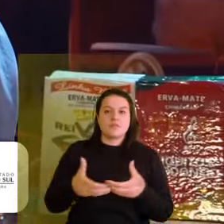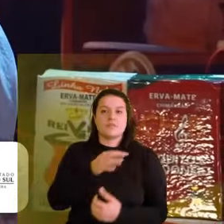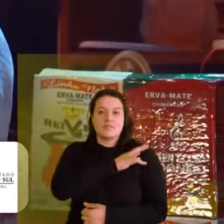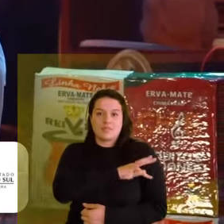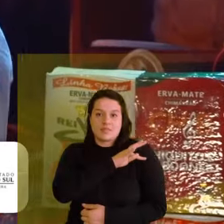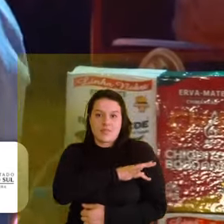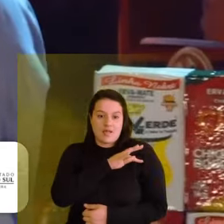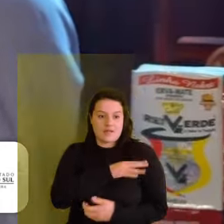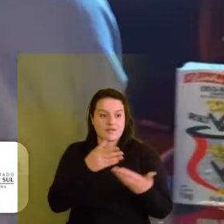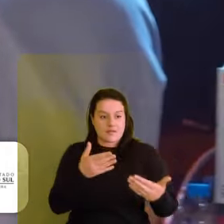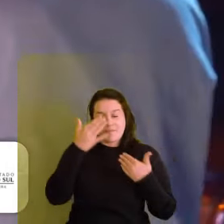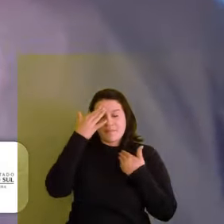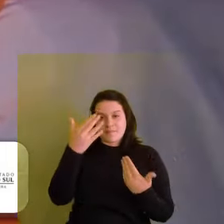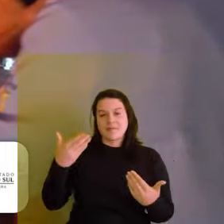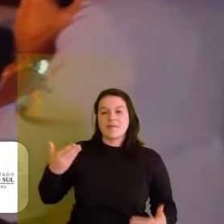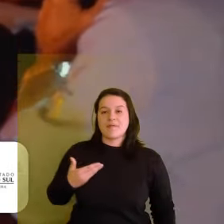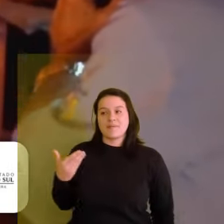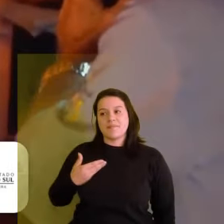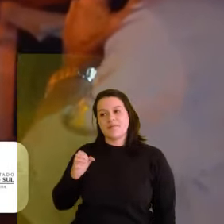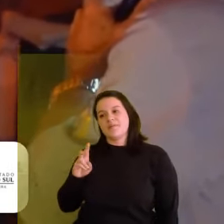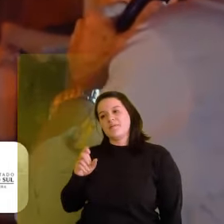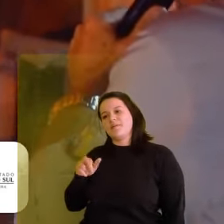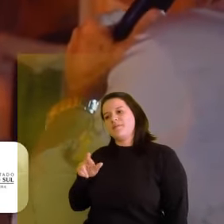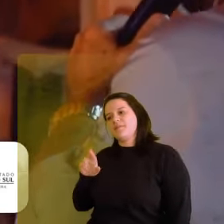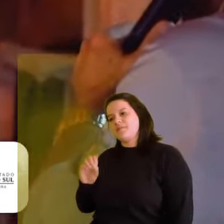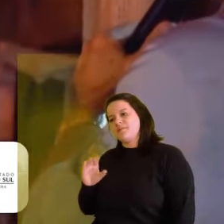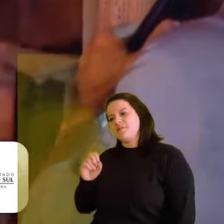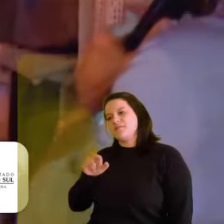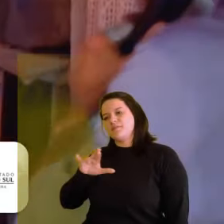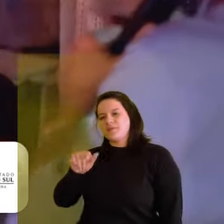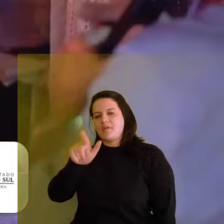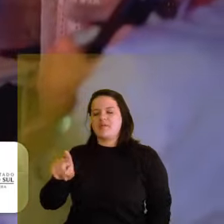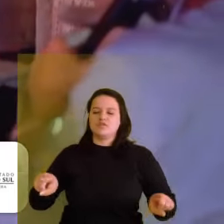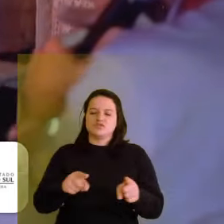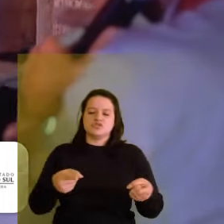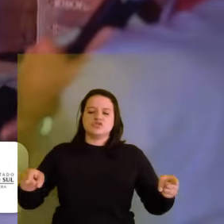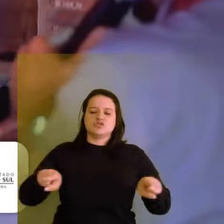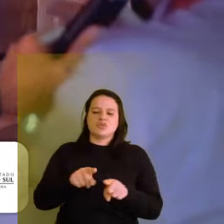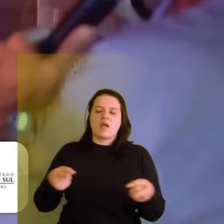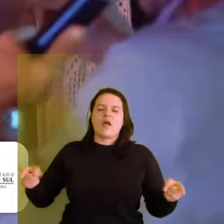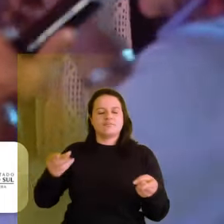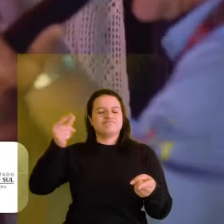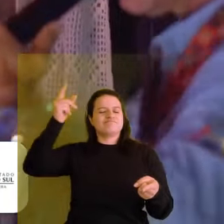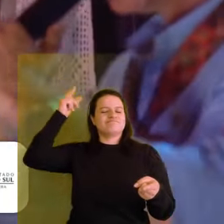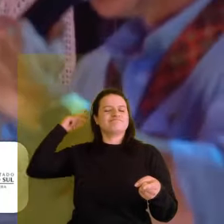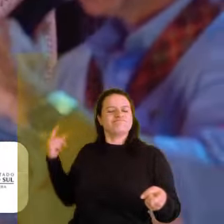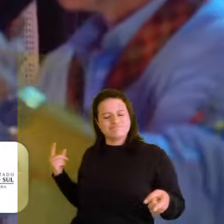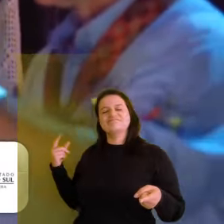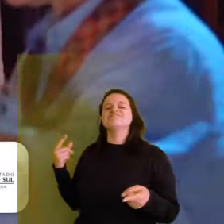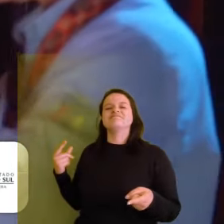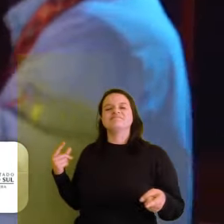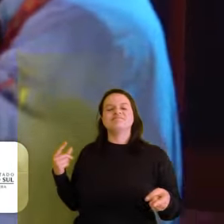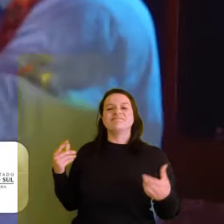amigo Evandro Correia, grande assador de churrasco da moda véia, obrigado pelo carinho. Inviolável,